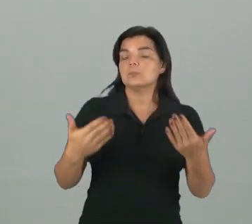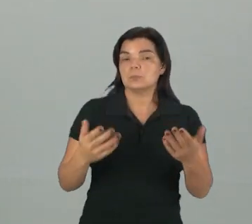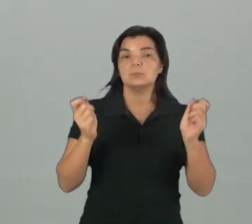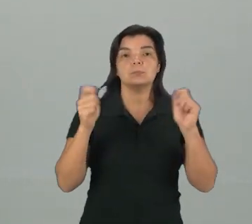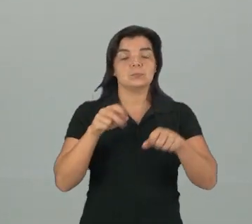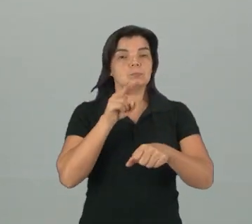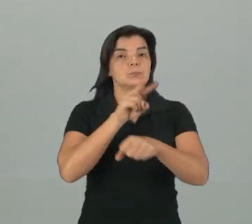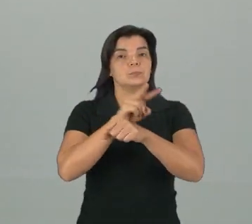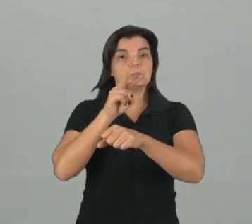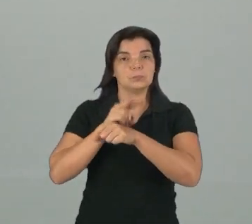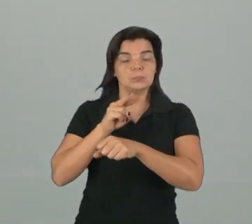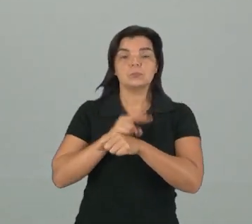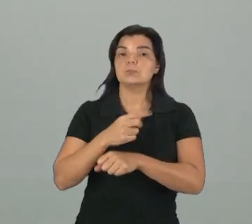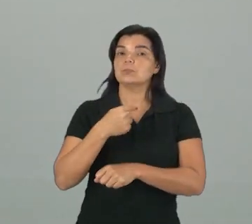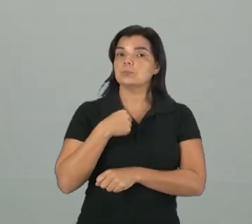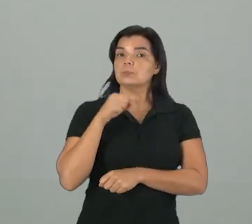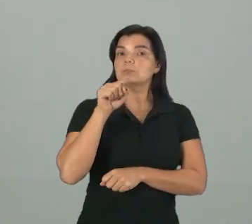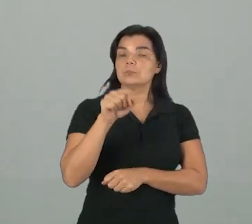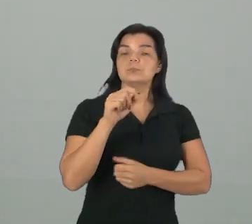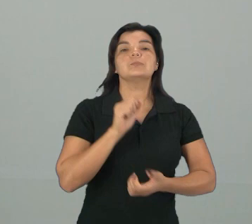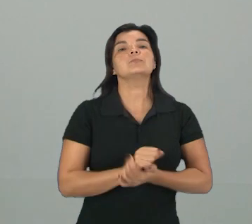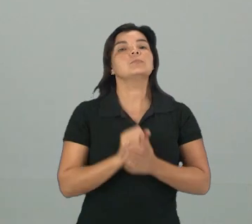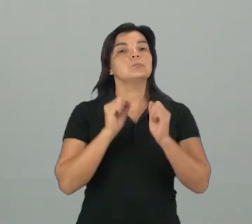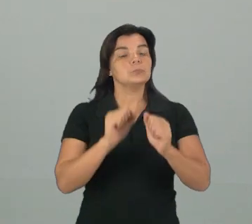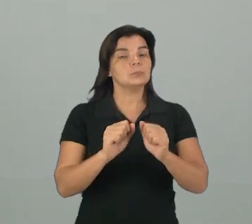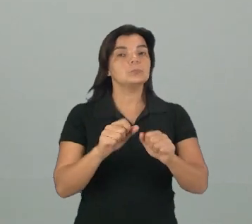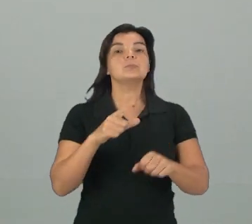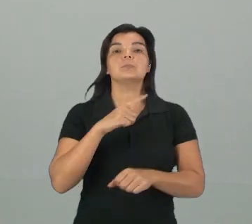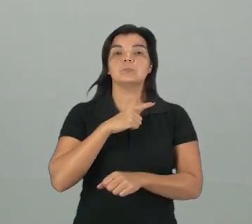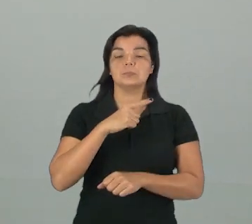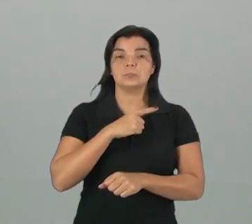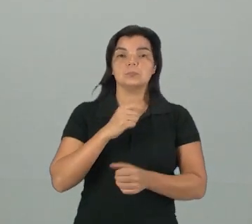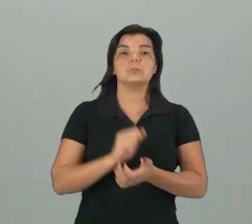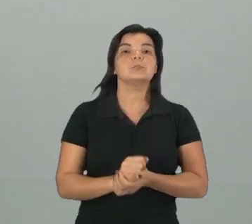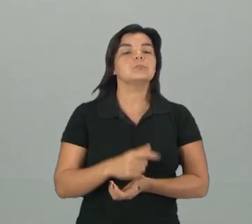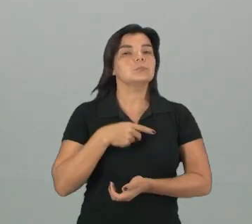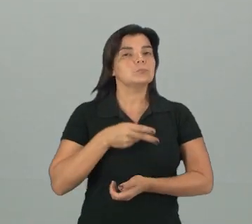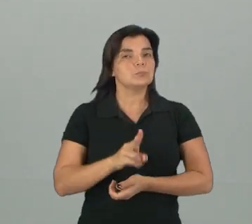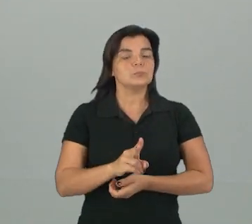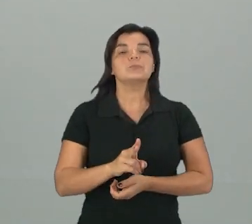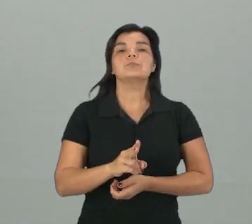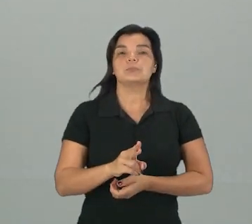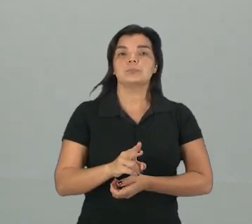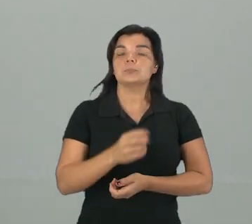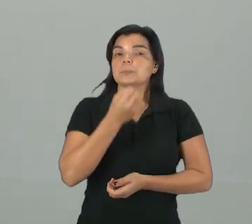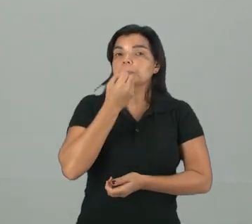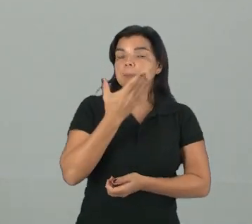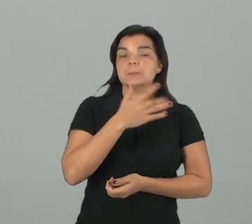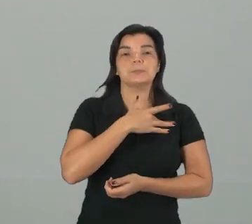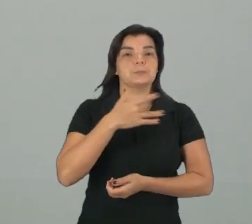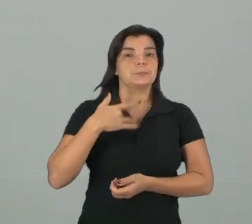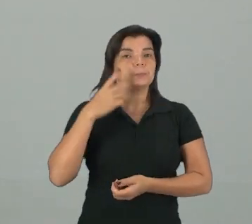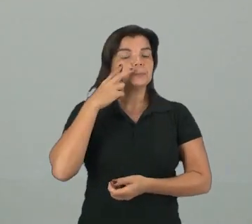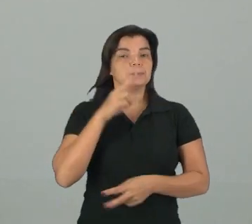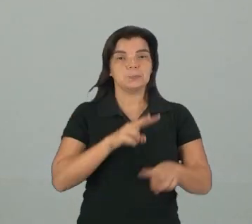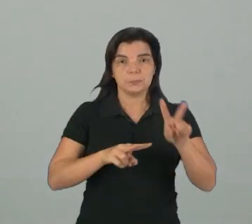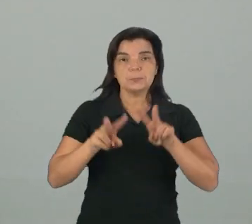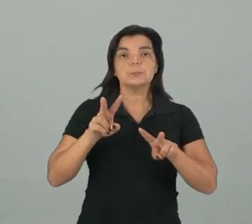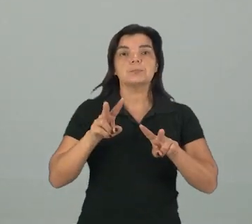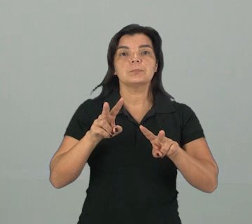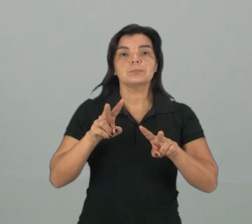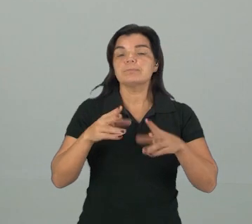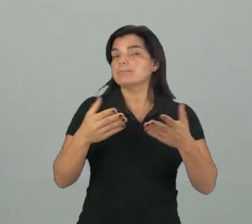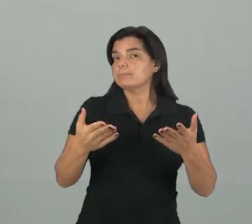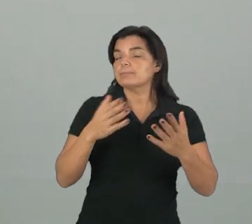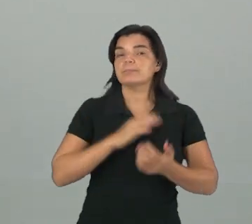ser os cuidados que eu e você podemos executar e ter para mantermos uma boa saúde visual?